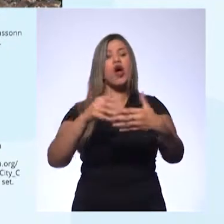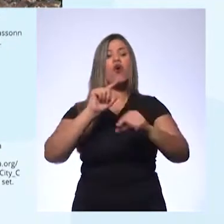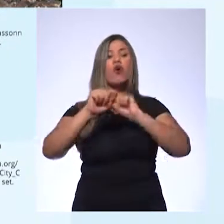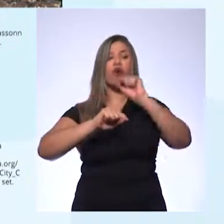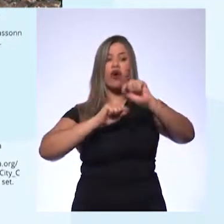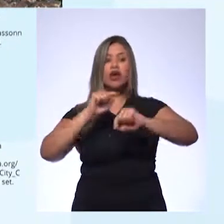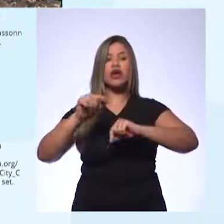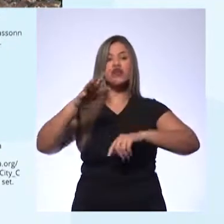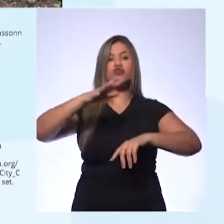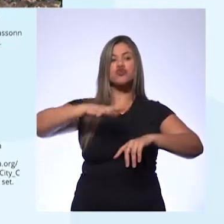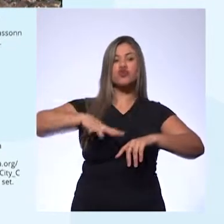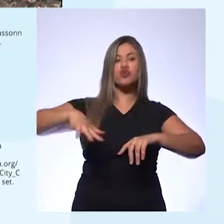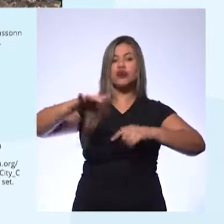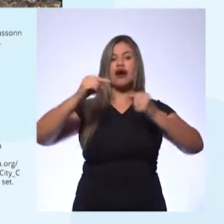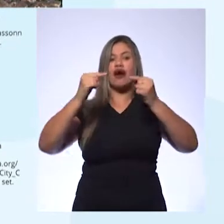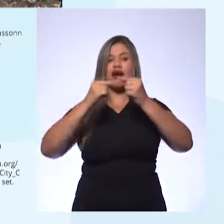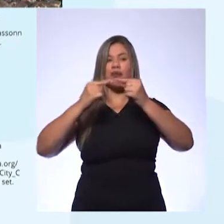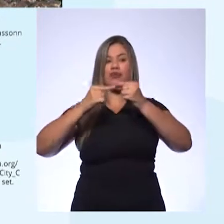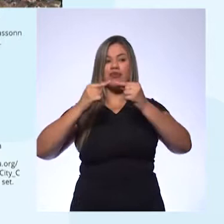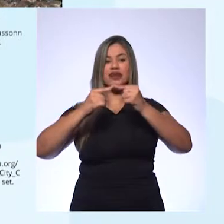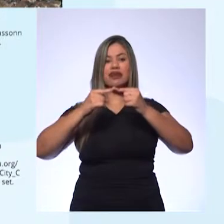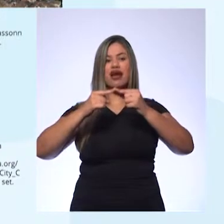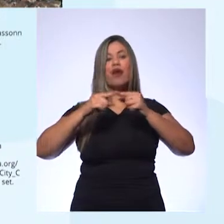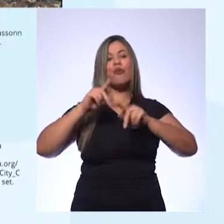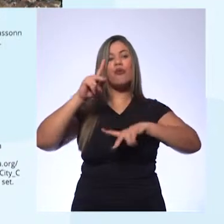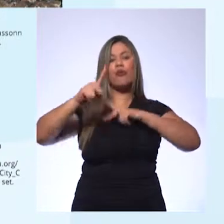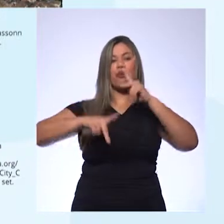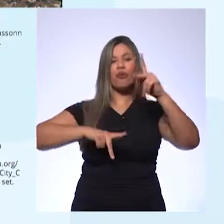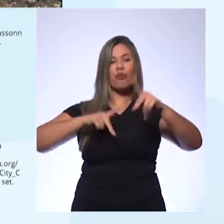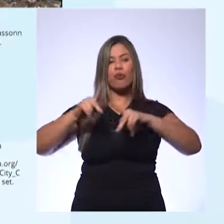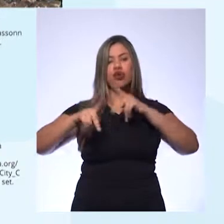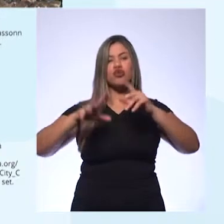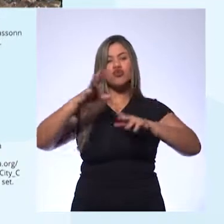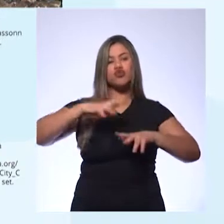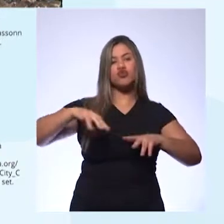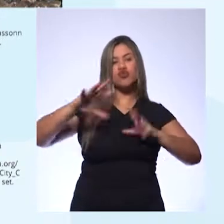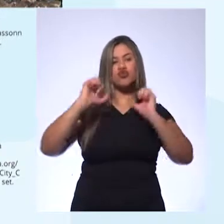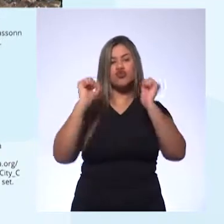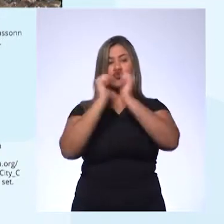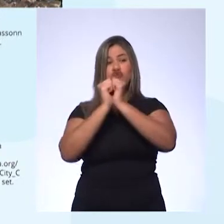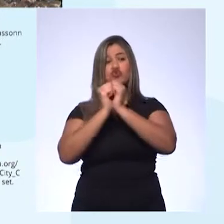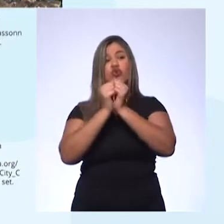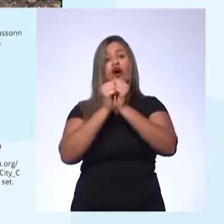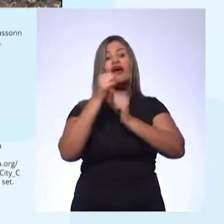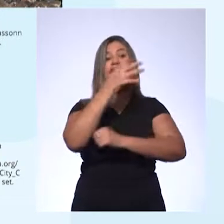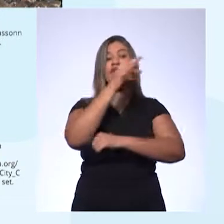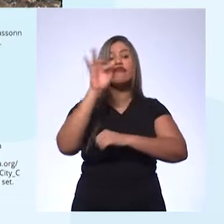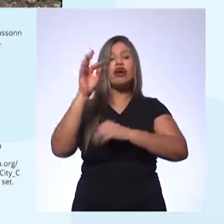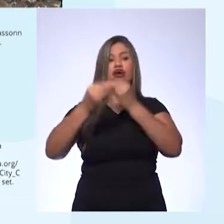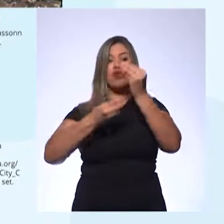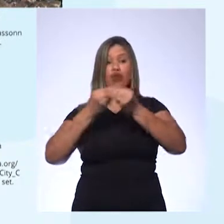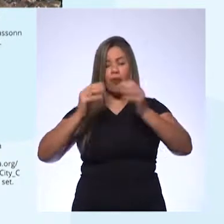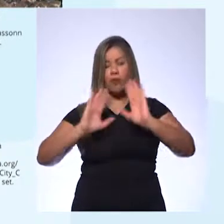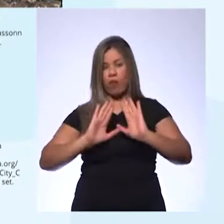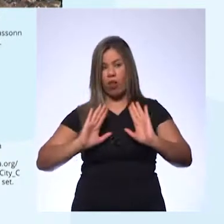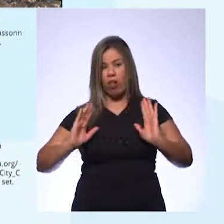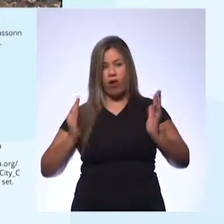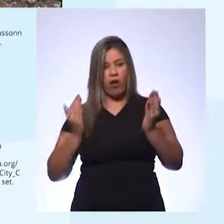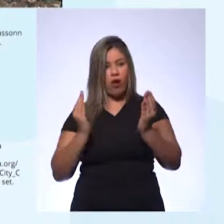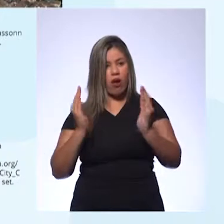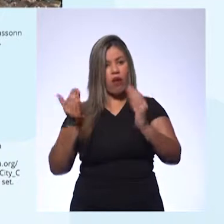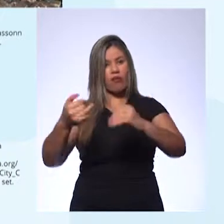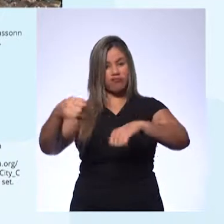porque na cidade nós temos a população toda junta né em um único centro e lá eles fazem todo o seu comércio Essa é a relação